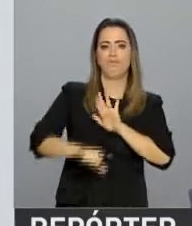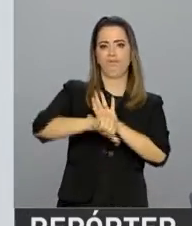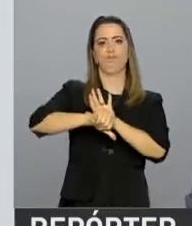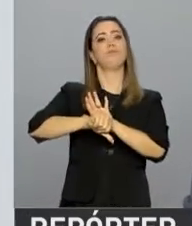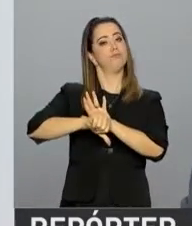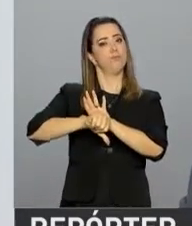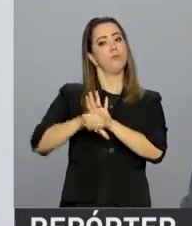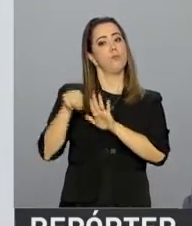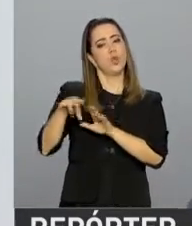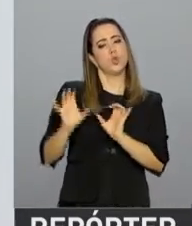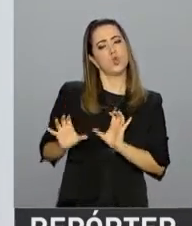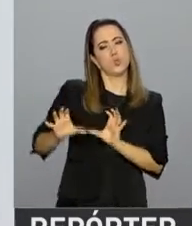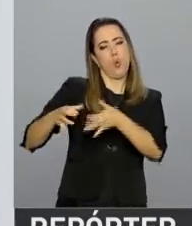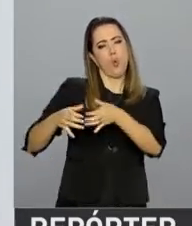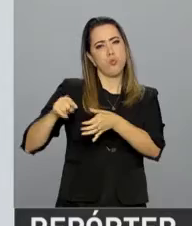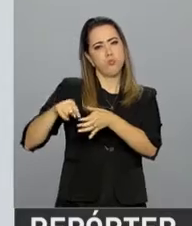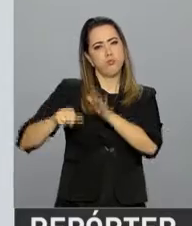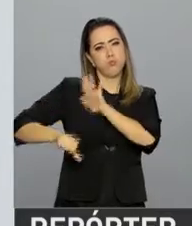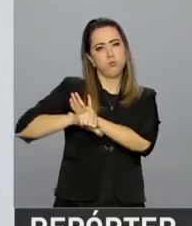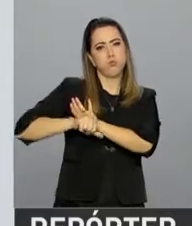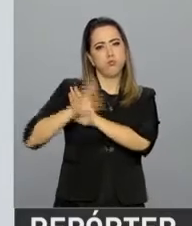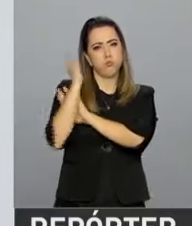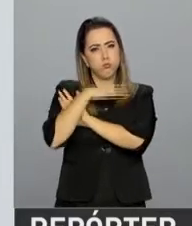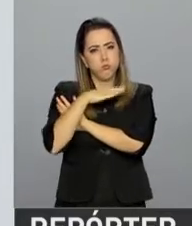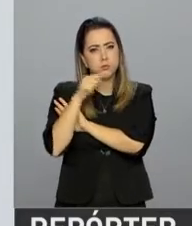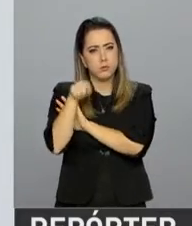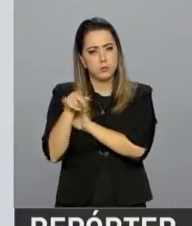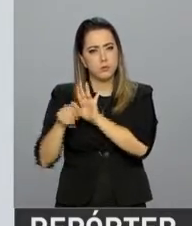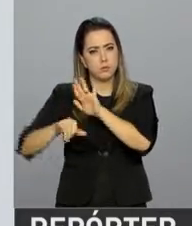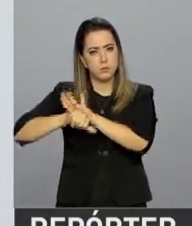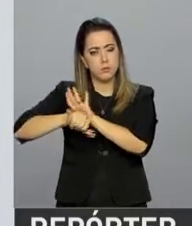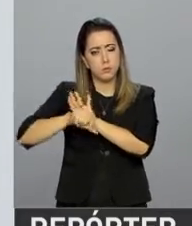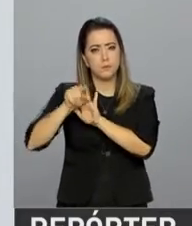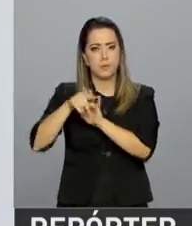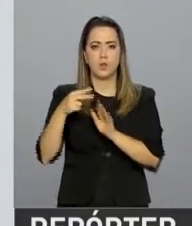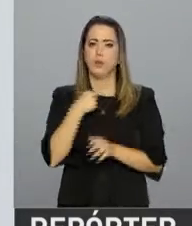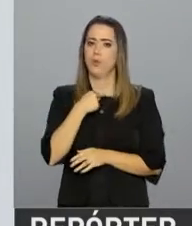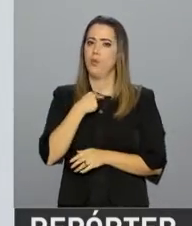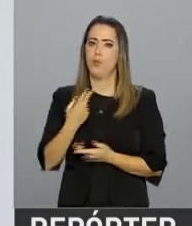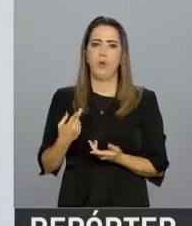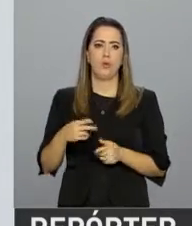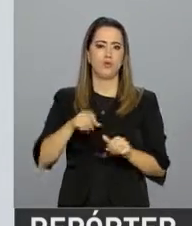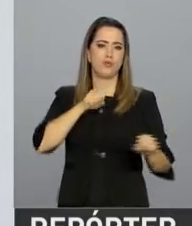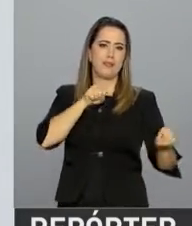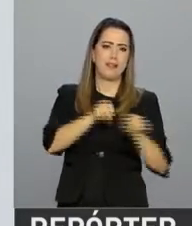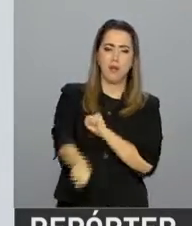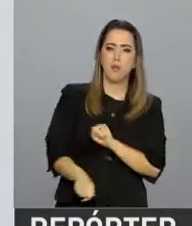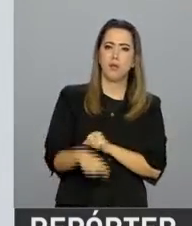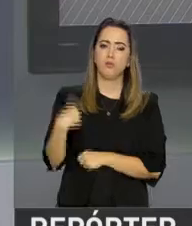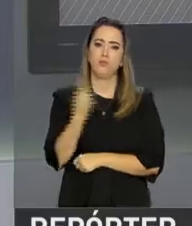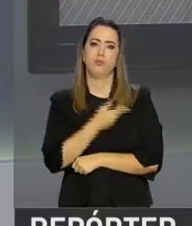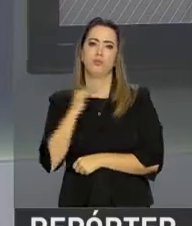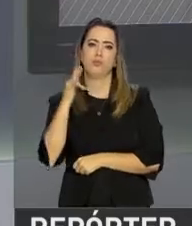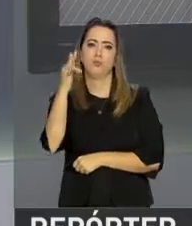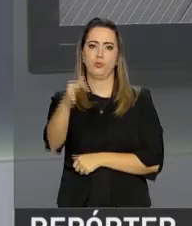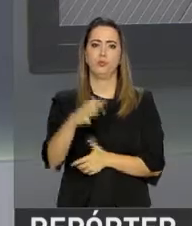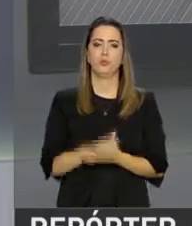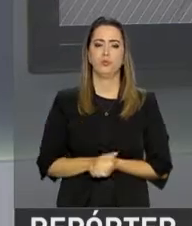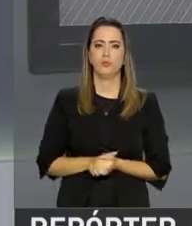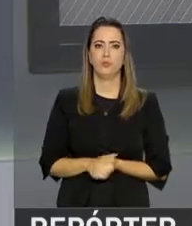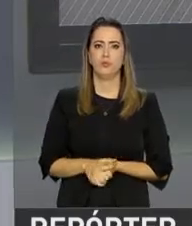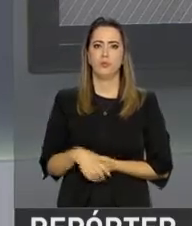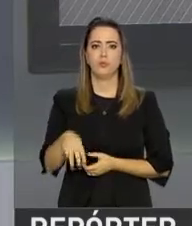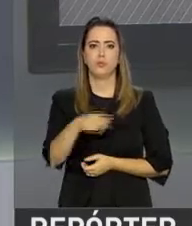Estas quadrilhas organizadas, estas organizações criminosas não matarão o nosso futuro.